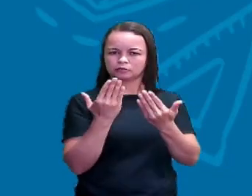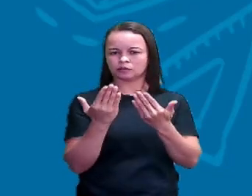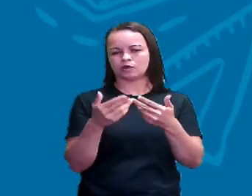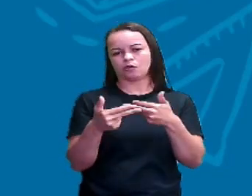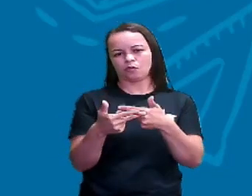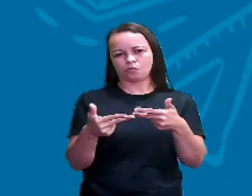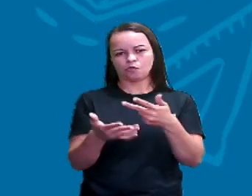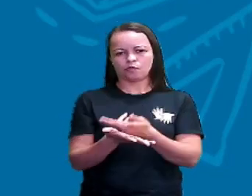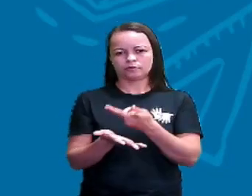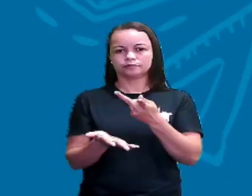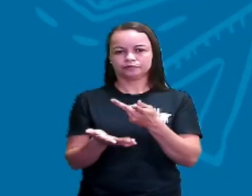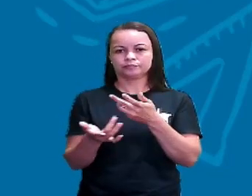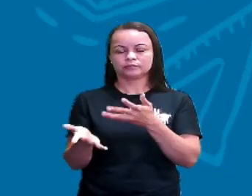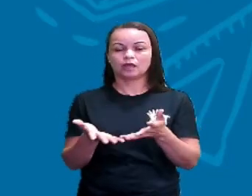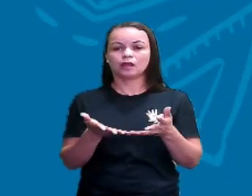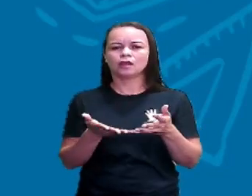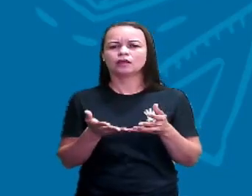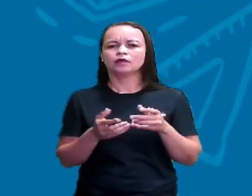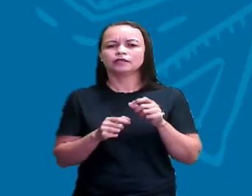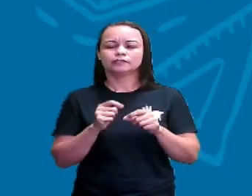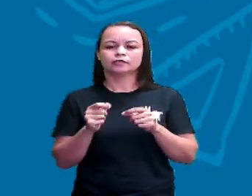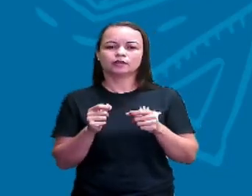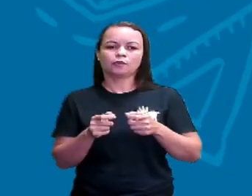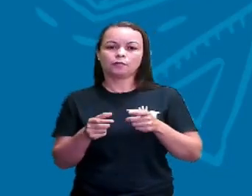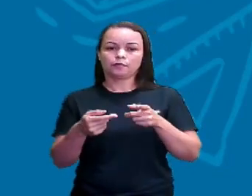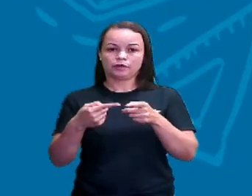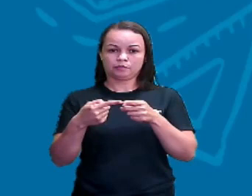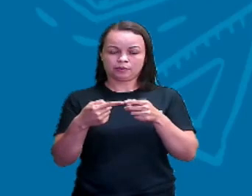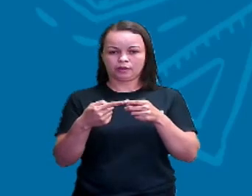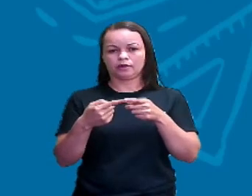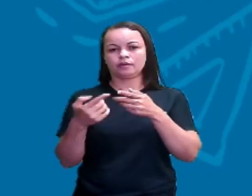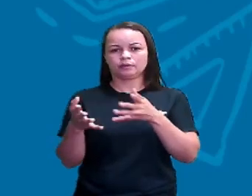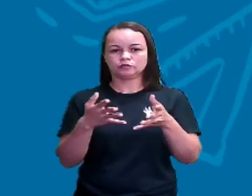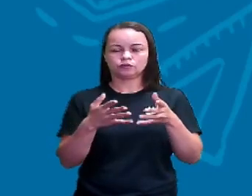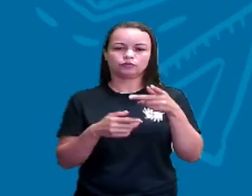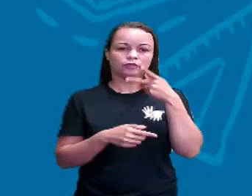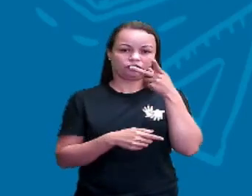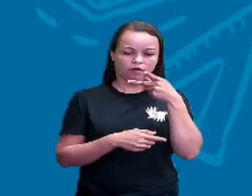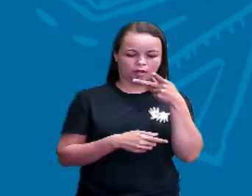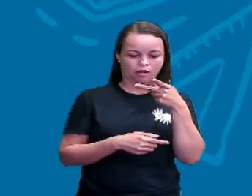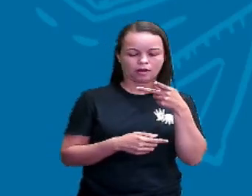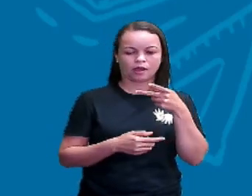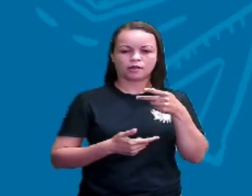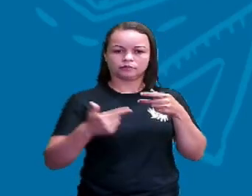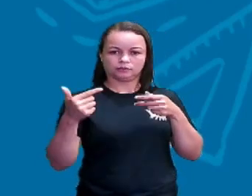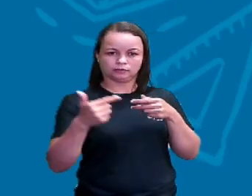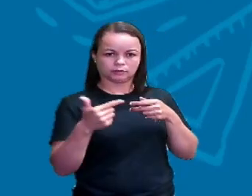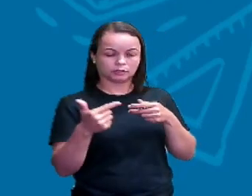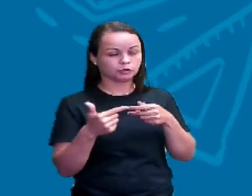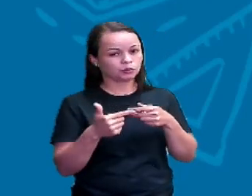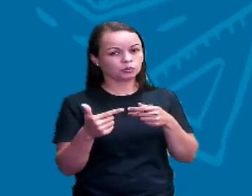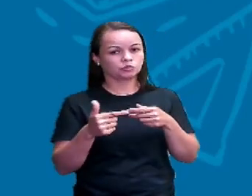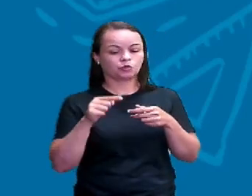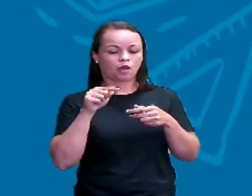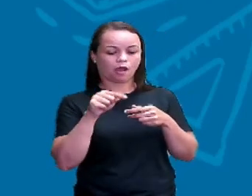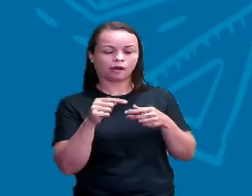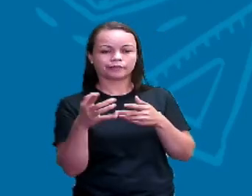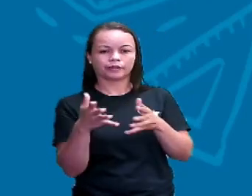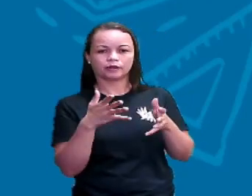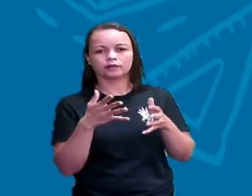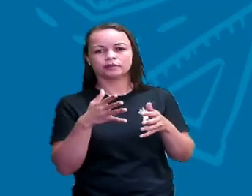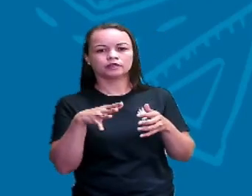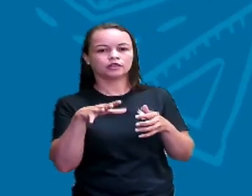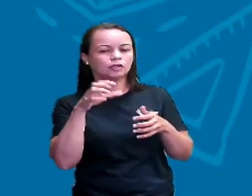coisa. Primeira pessoa do discurso, aquele que fala. Segunda pessoa do discurso, aquele que